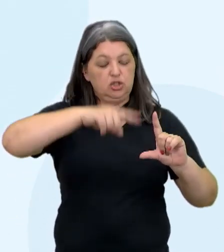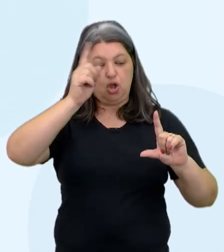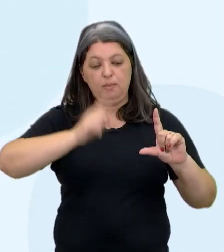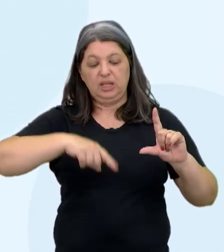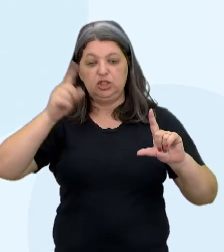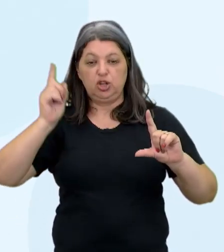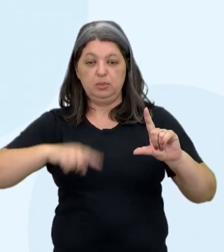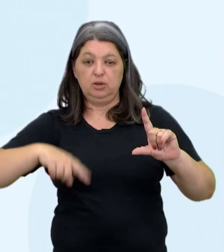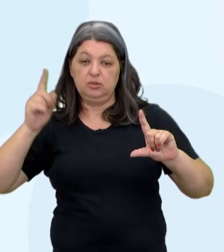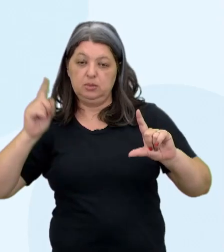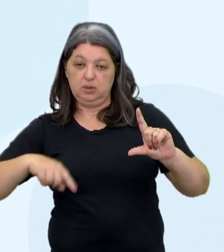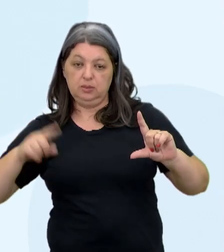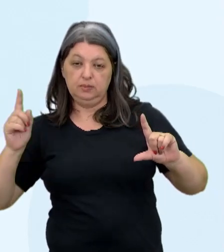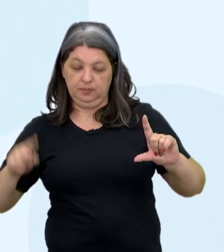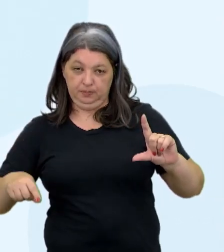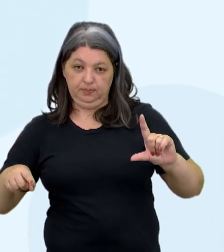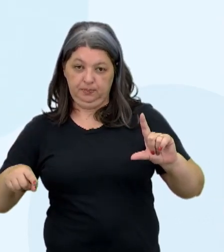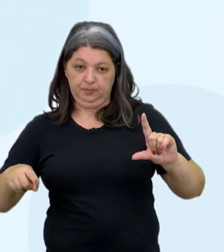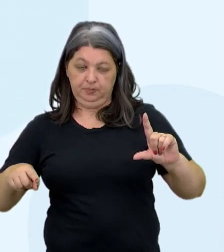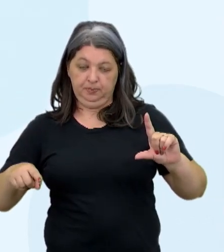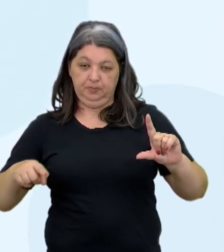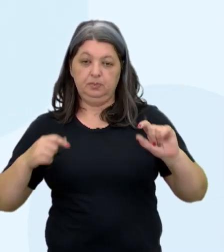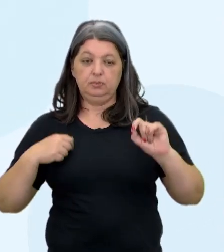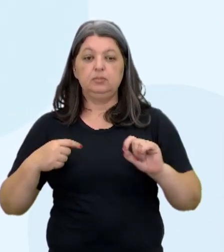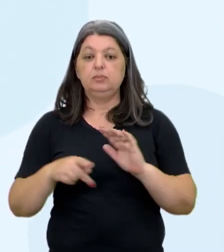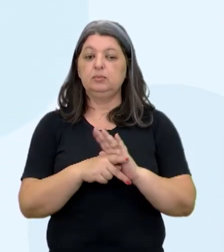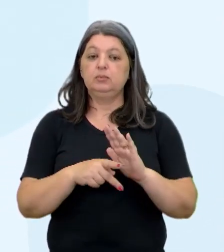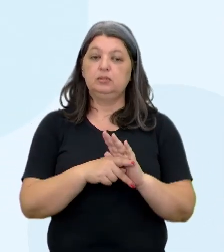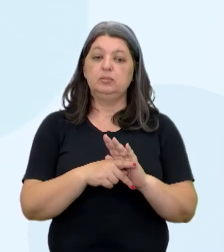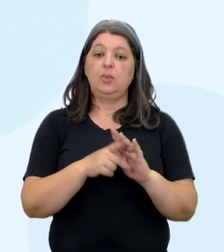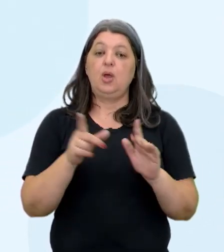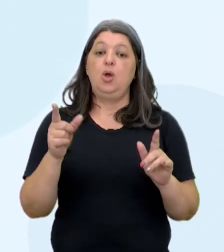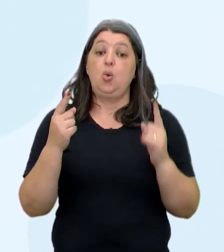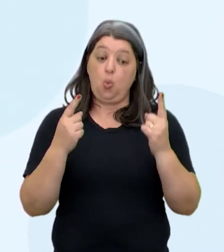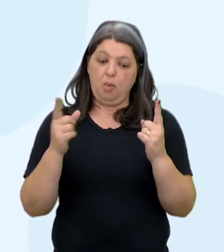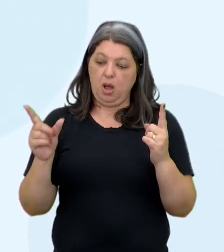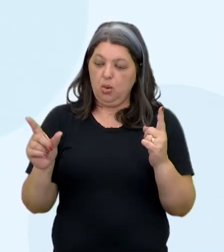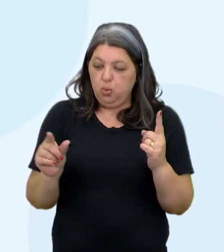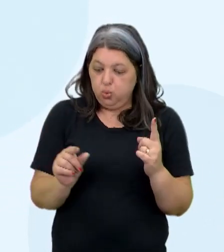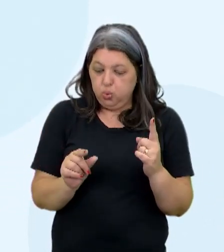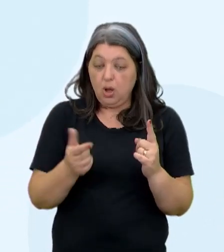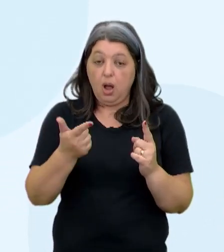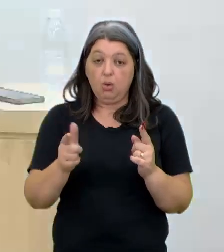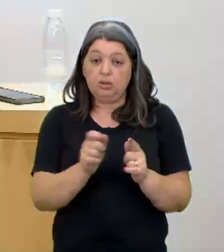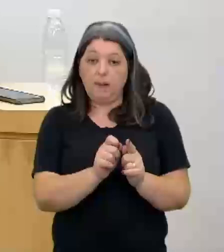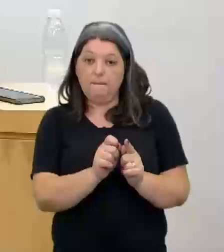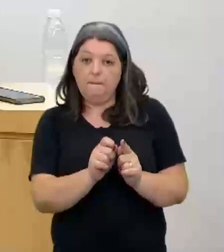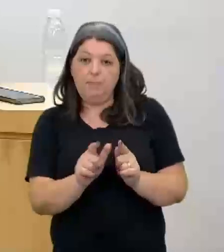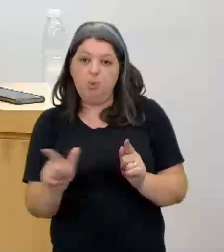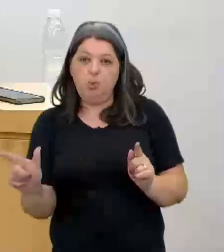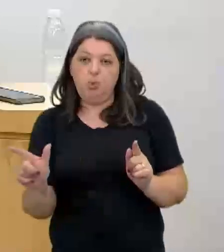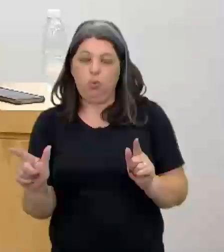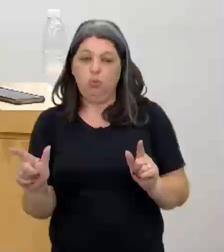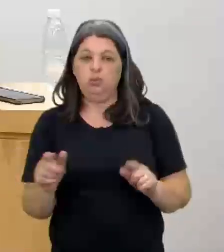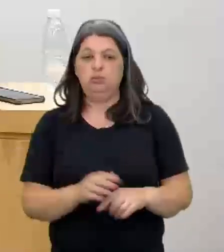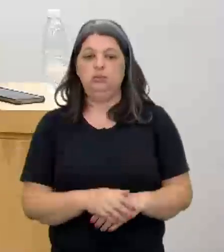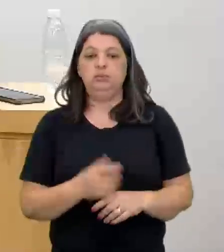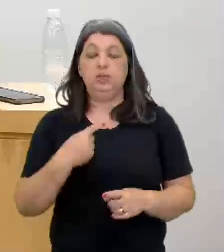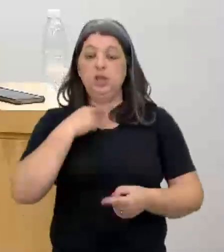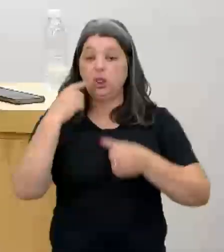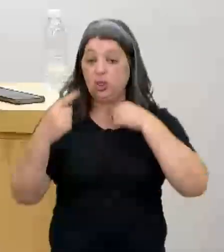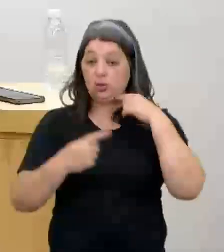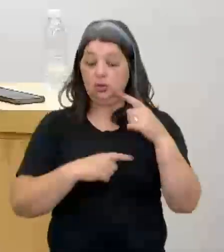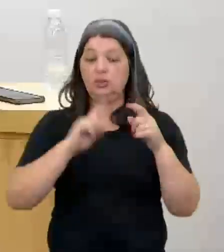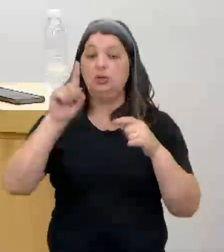desce dentro do π. E, ou seja, uma está concentrada e a outra está esticada. Caso você tenha ficado com muita dúvida